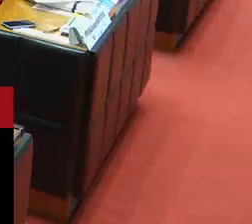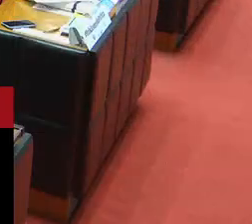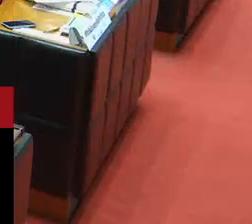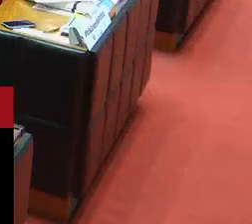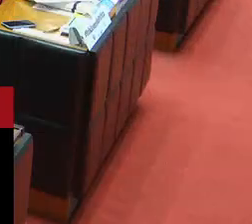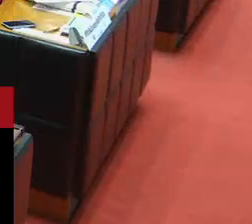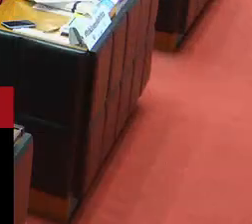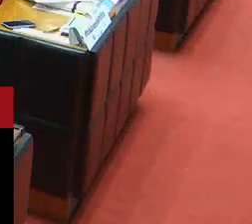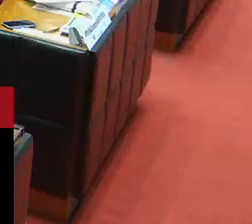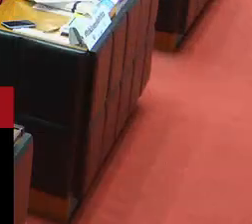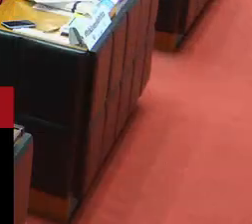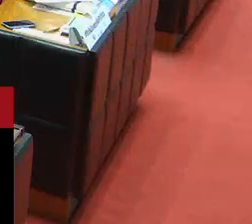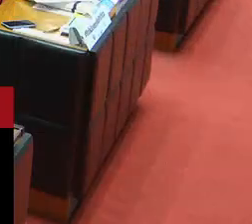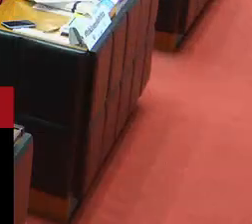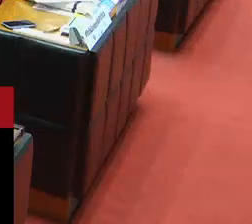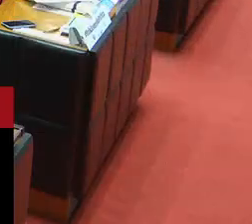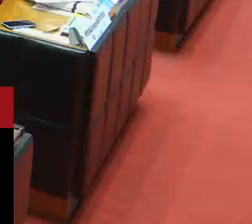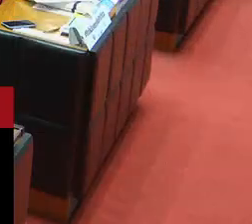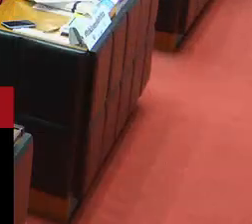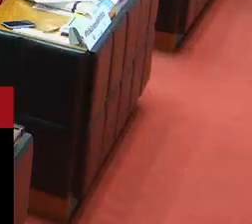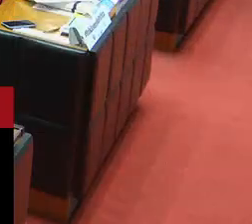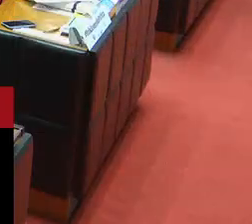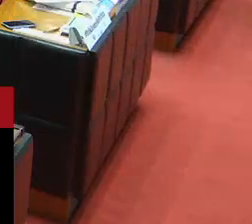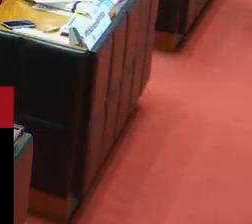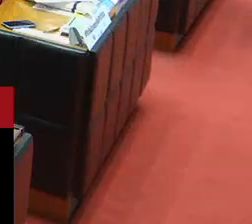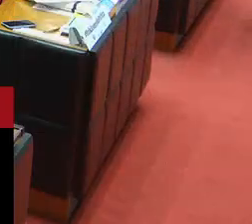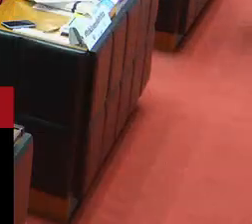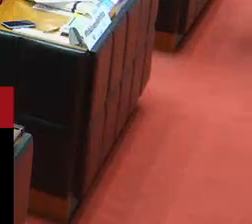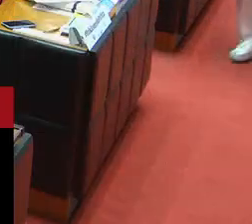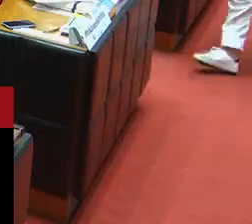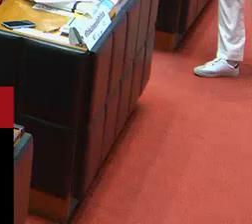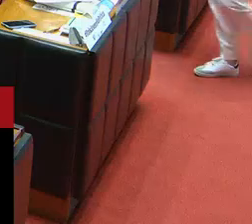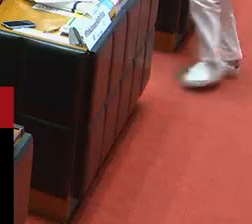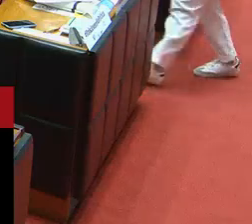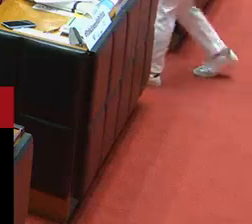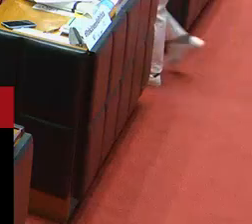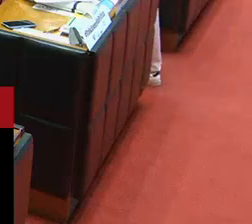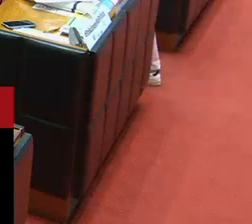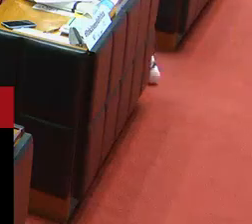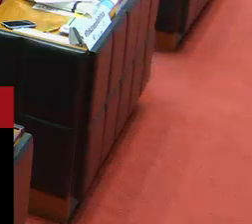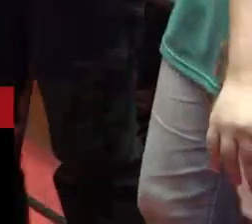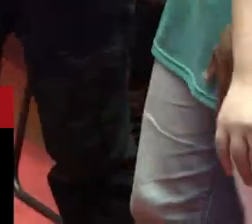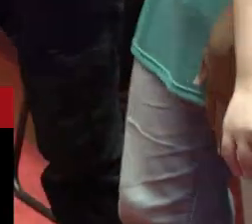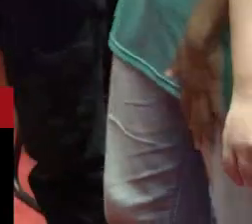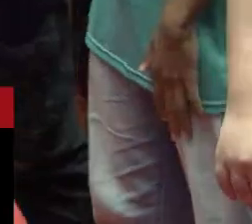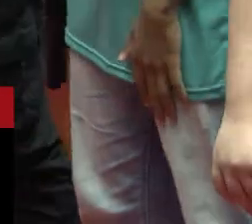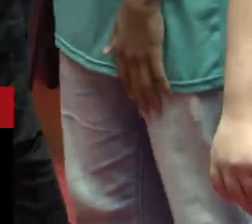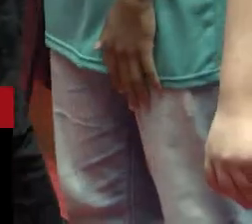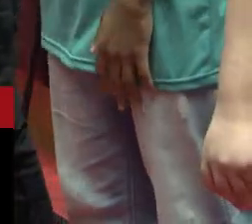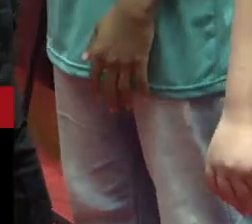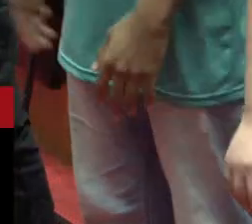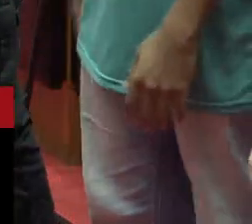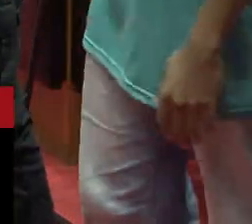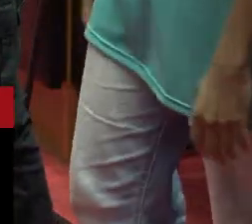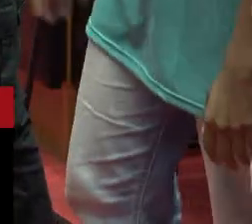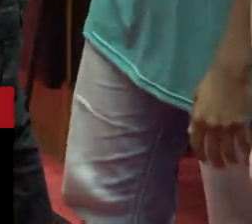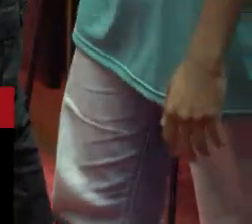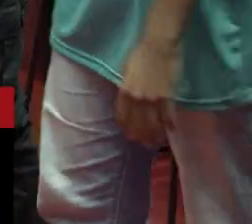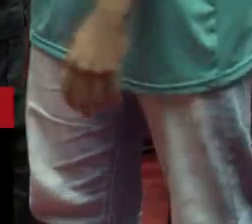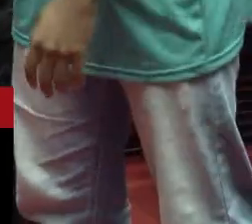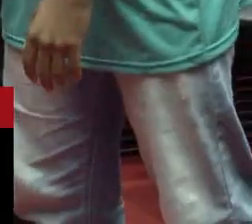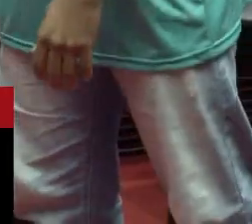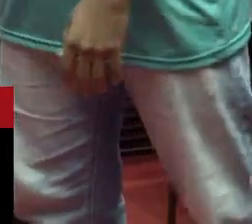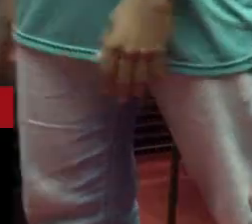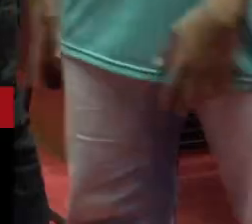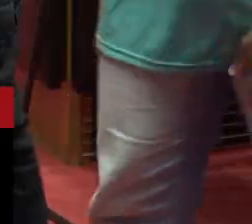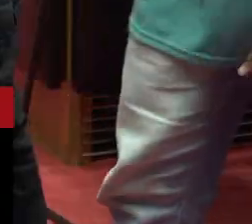Nova Ponte essa proposta Visa trazer à luz em todas as escolas e estimular os debates palestras